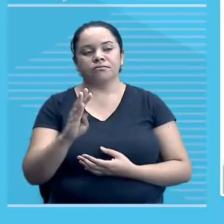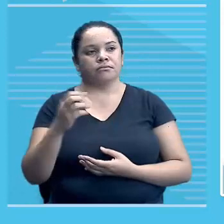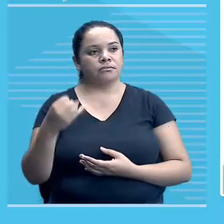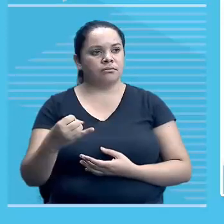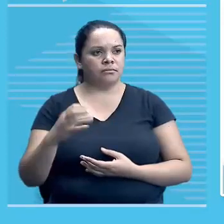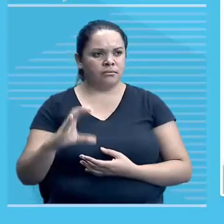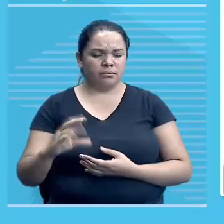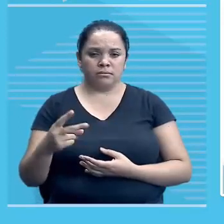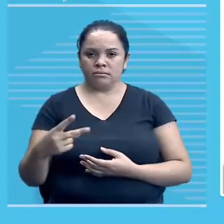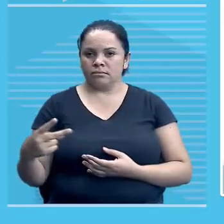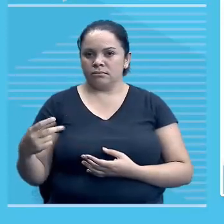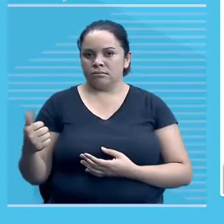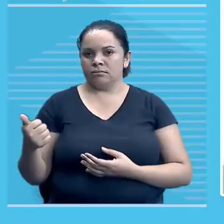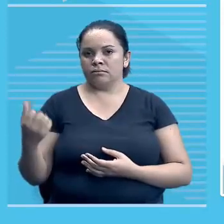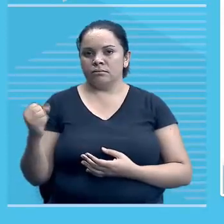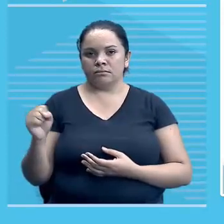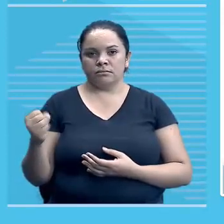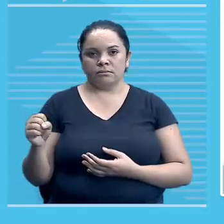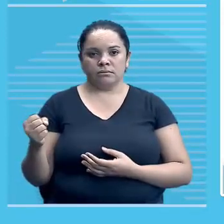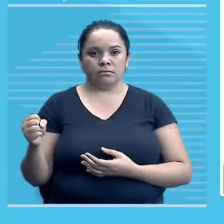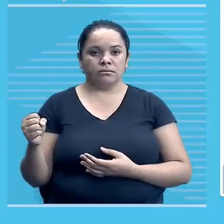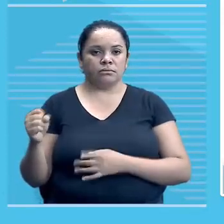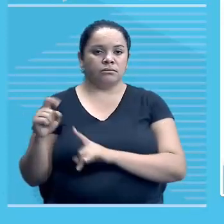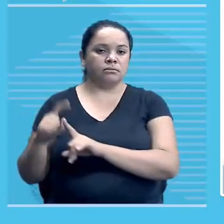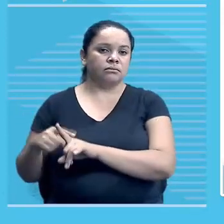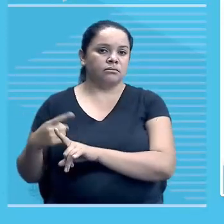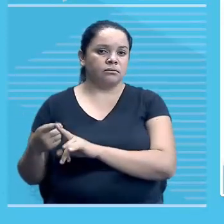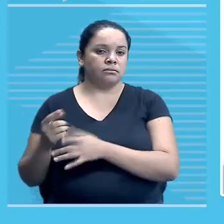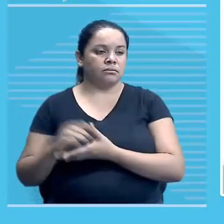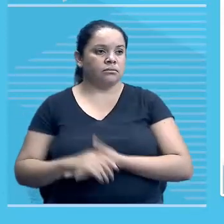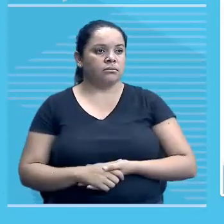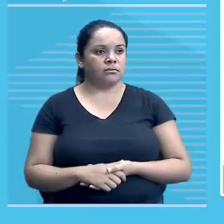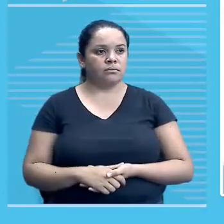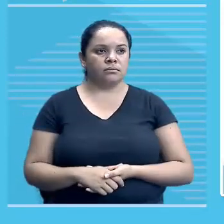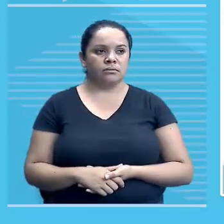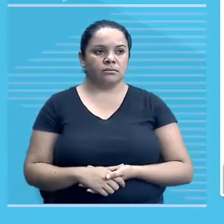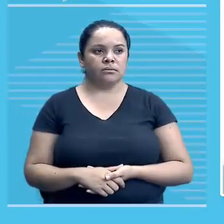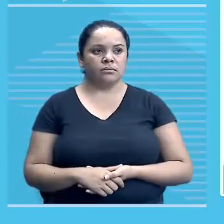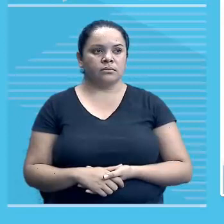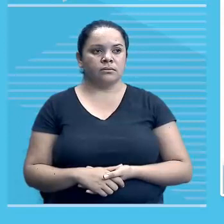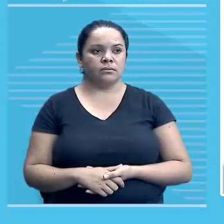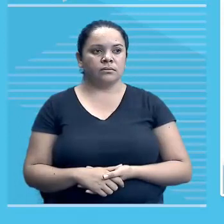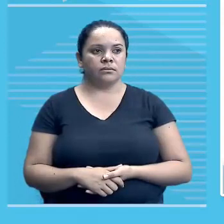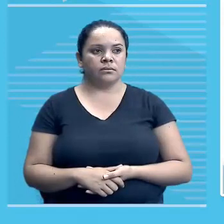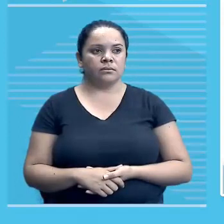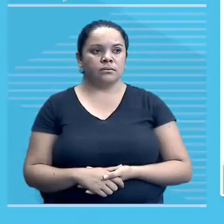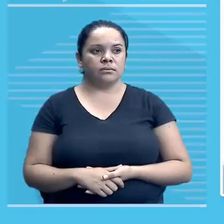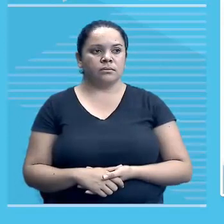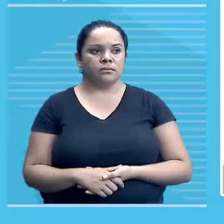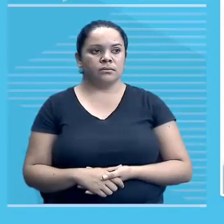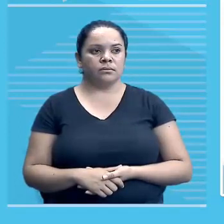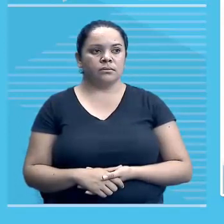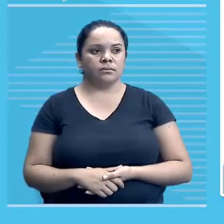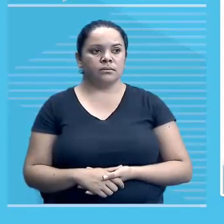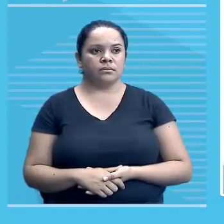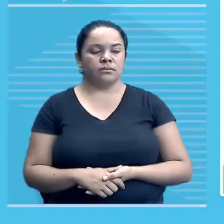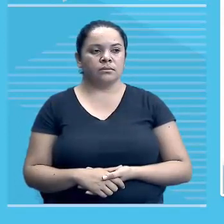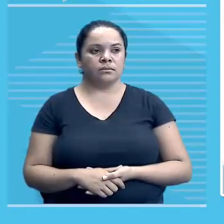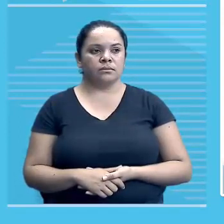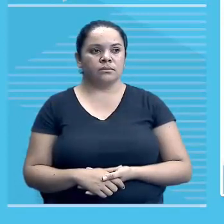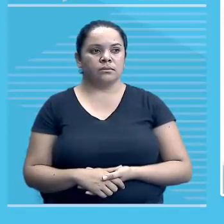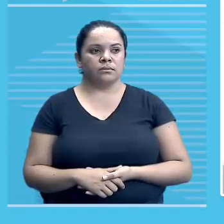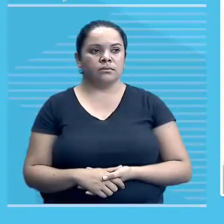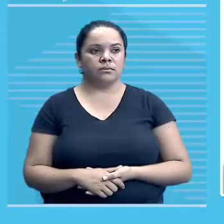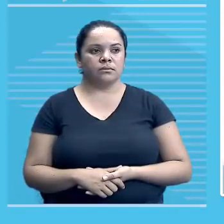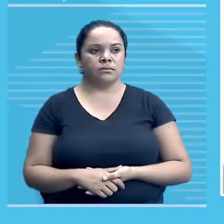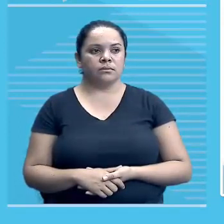Aqui embaixo fica menos 4b mais c é menos 32. Só fui repetir. Eu